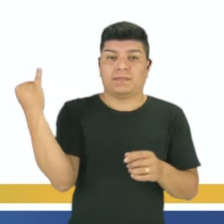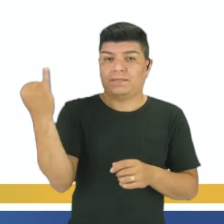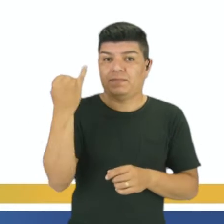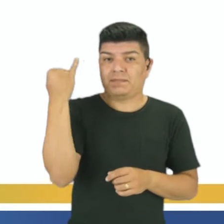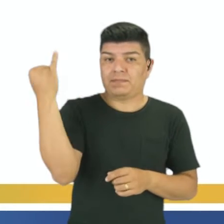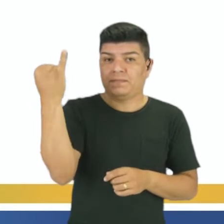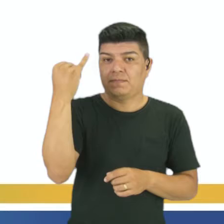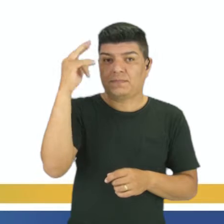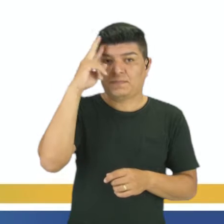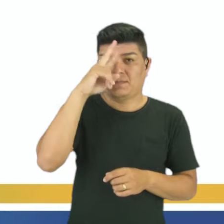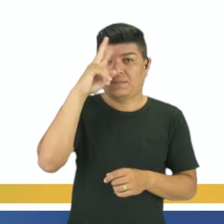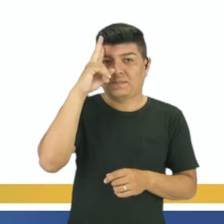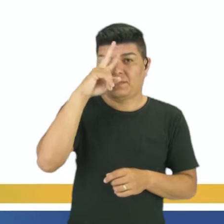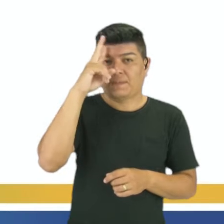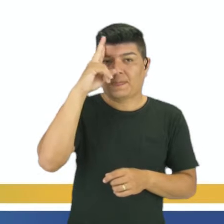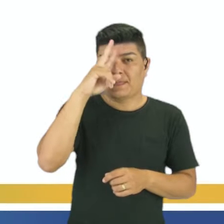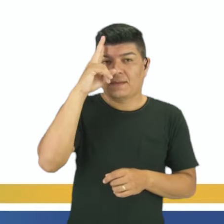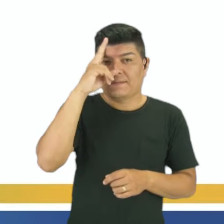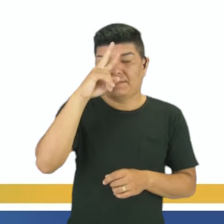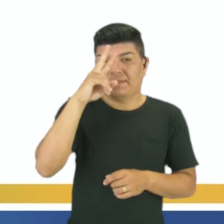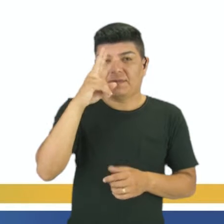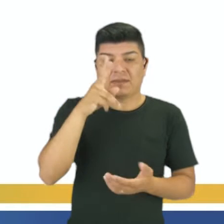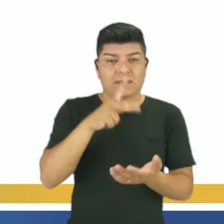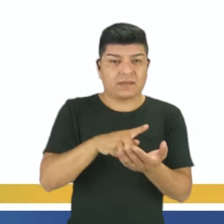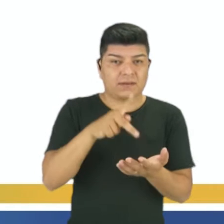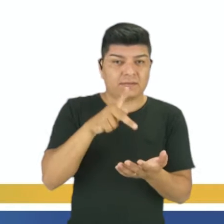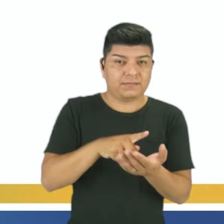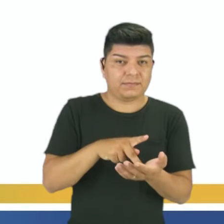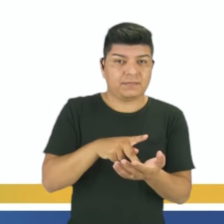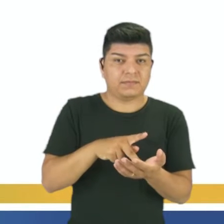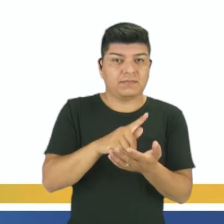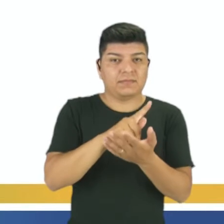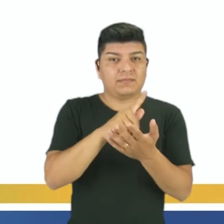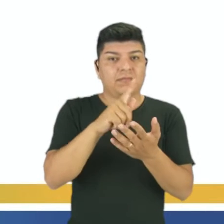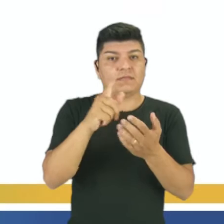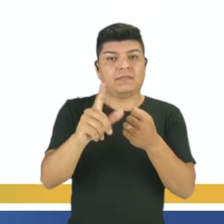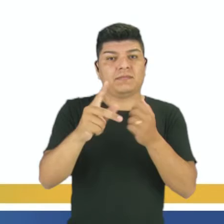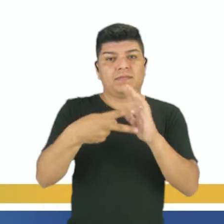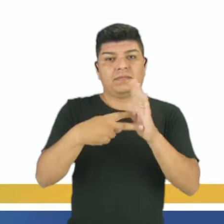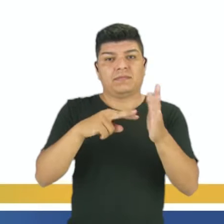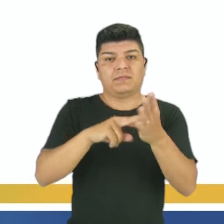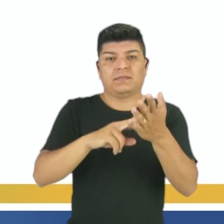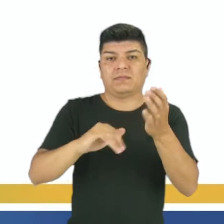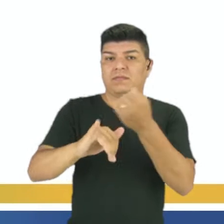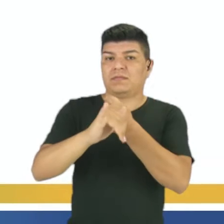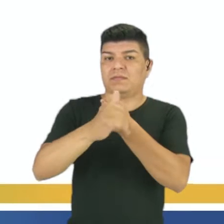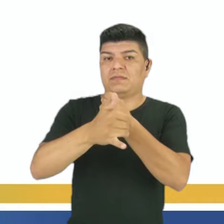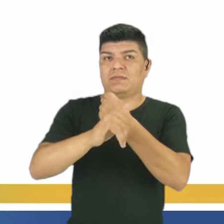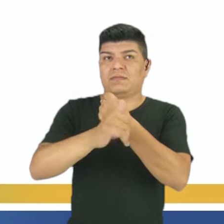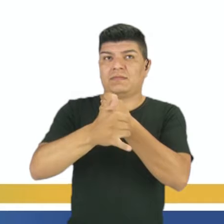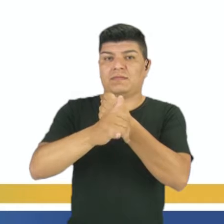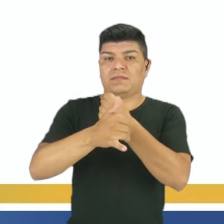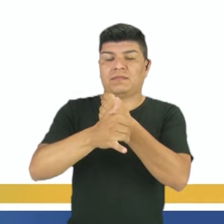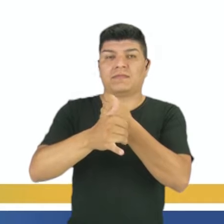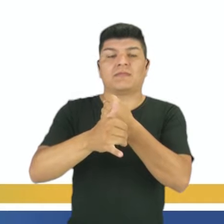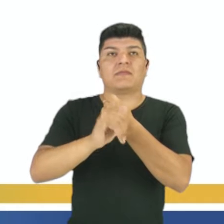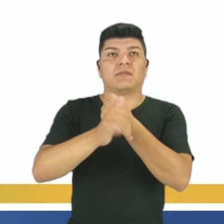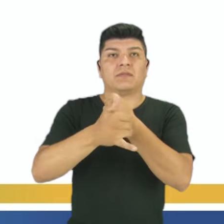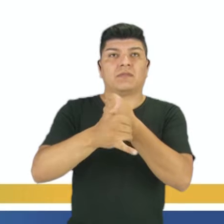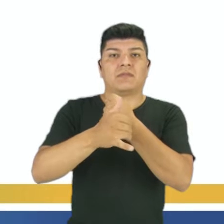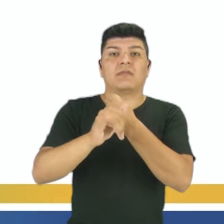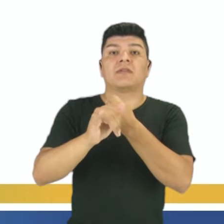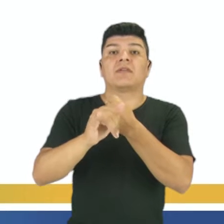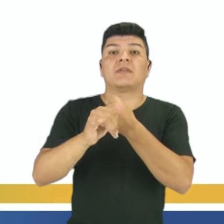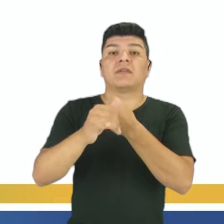importante nós recordarmos o que, na verdade, é uma crônica. Então, venham aqui comigo. Crônica